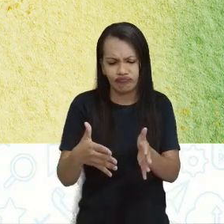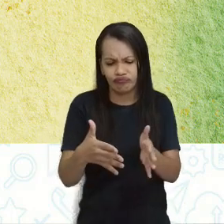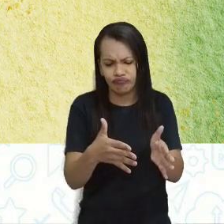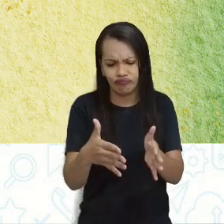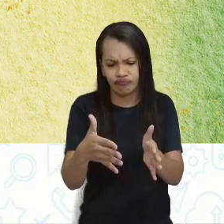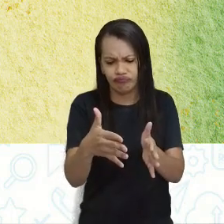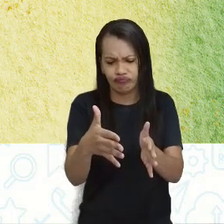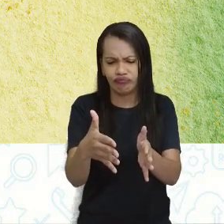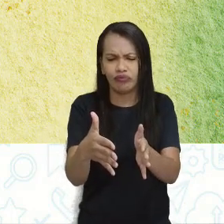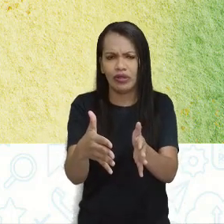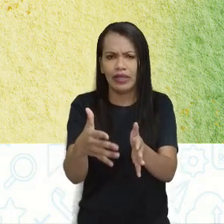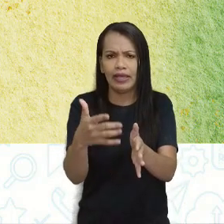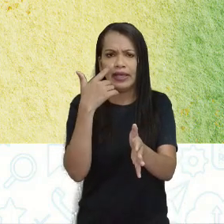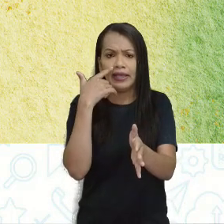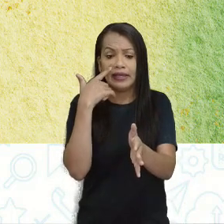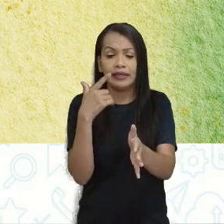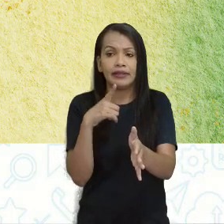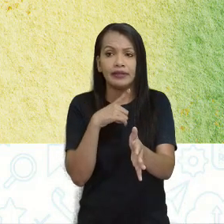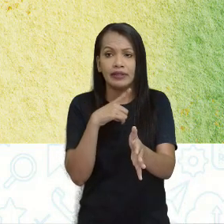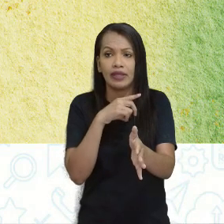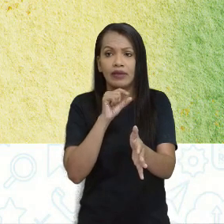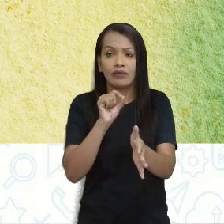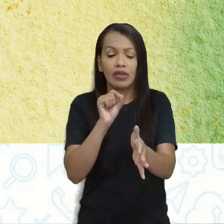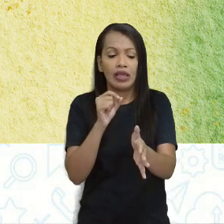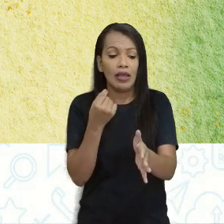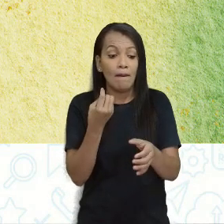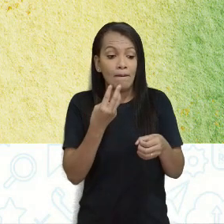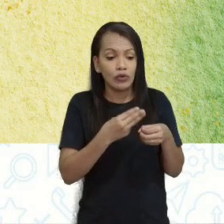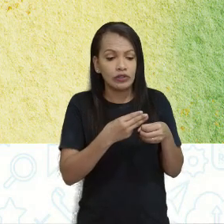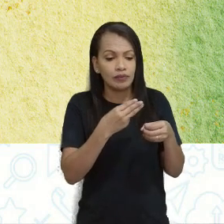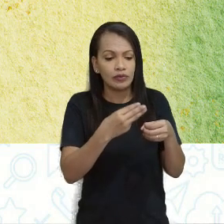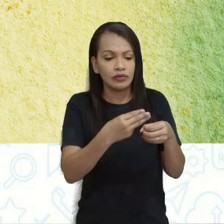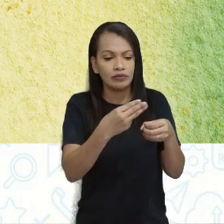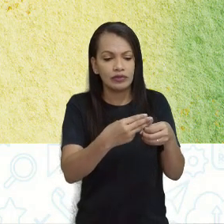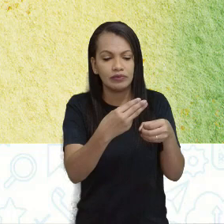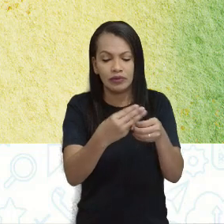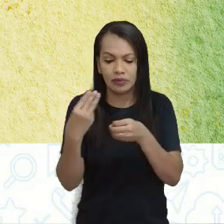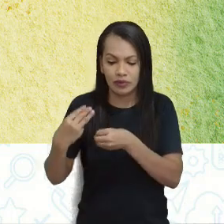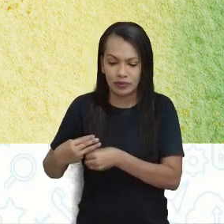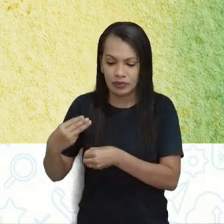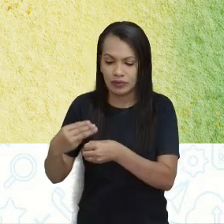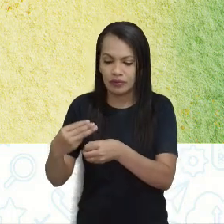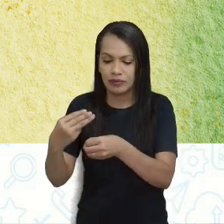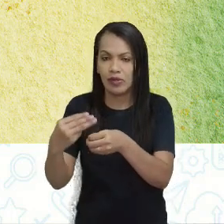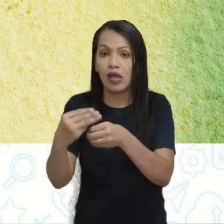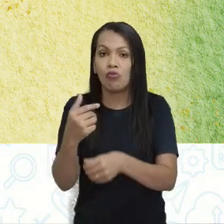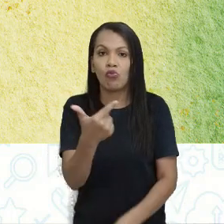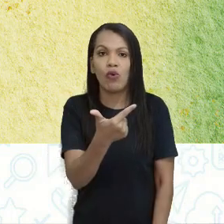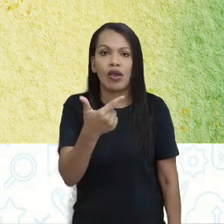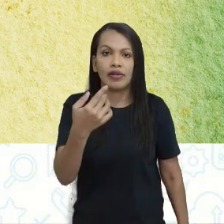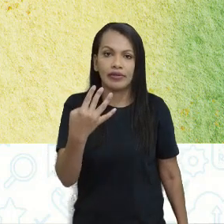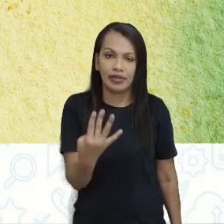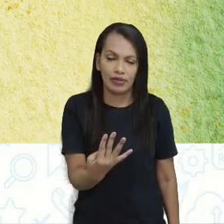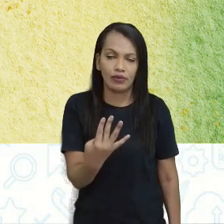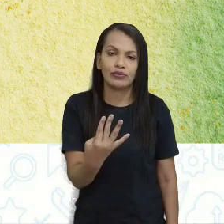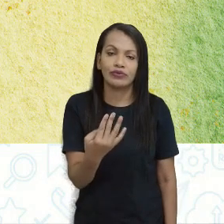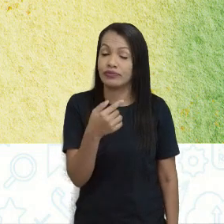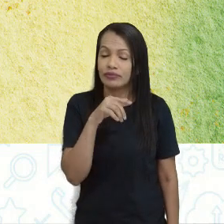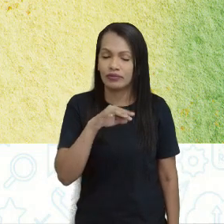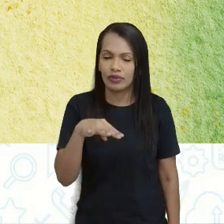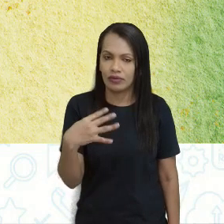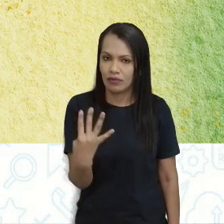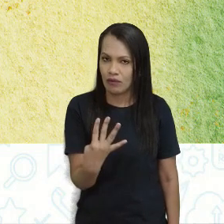Cláudia trouxe no início da aula para a gente, né? Veja quantos municípios são beneficiados pelo